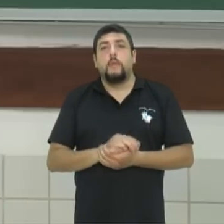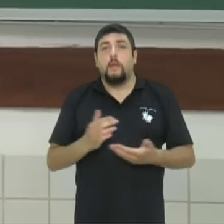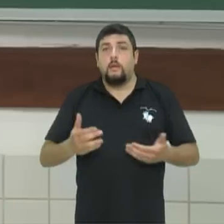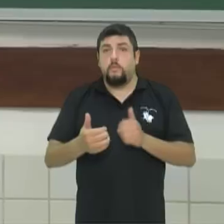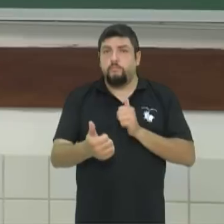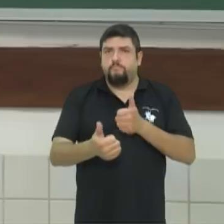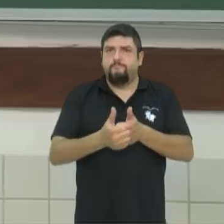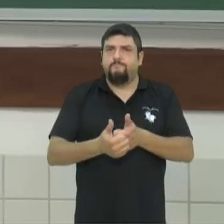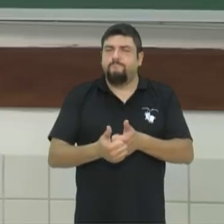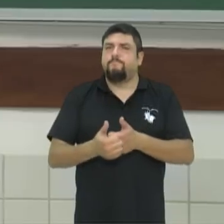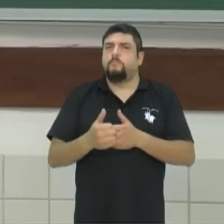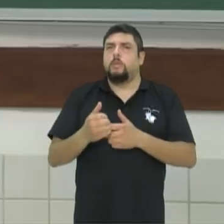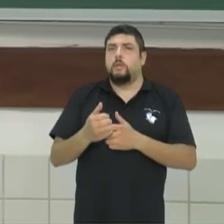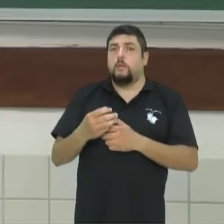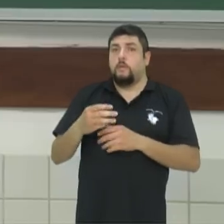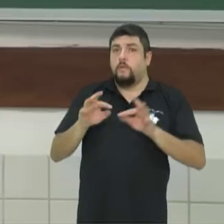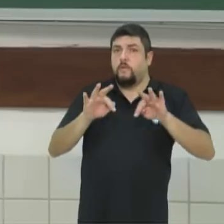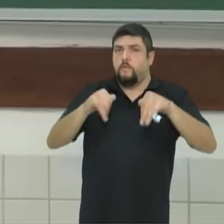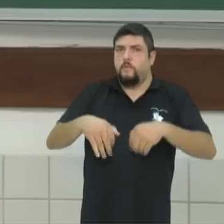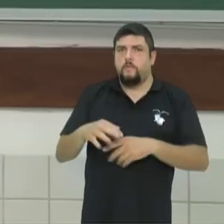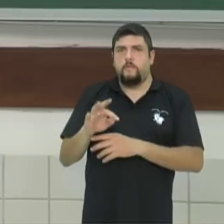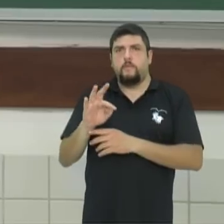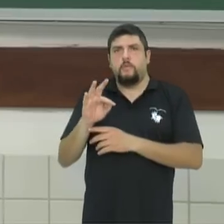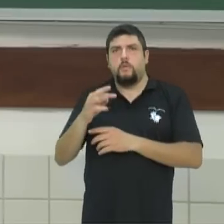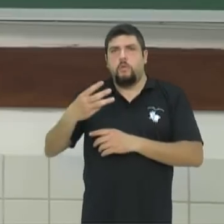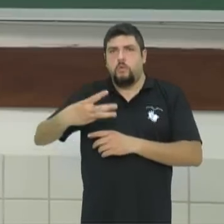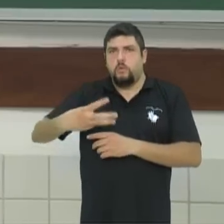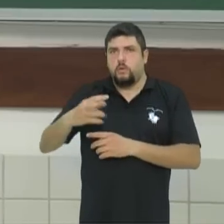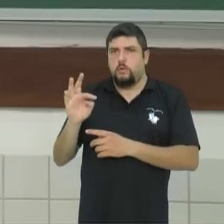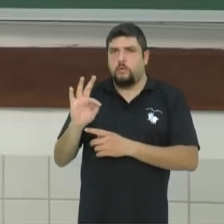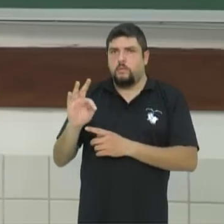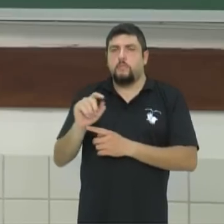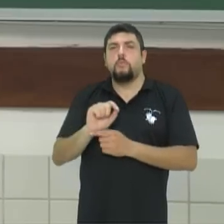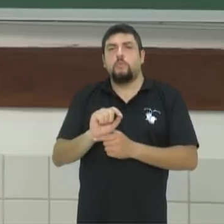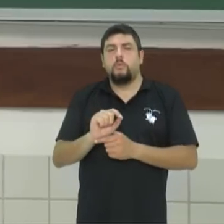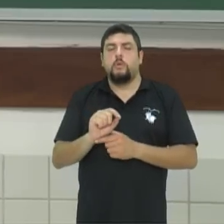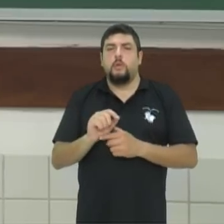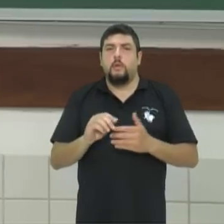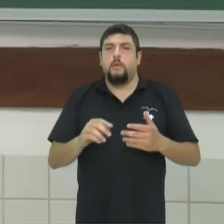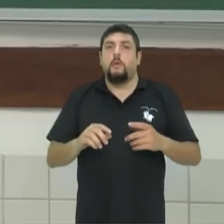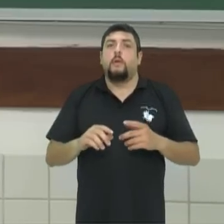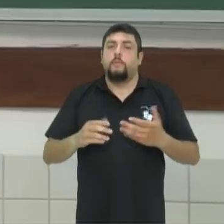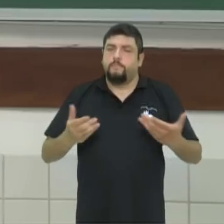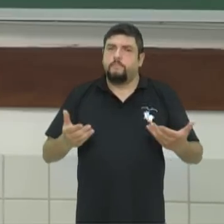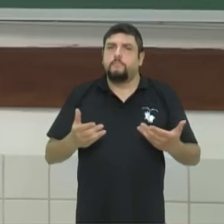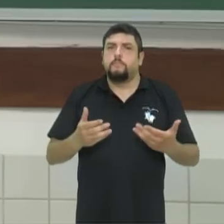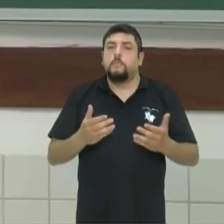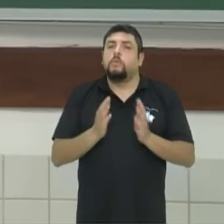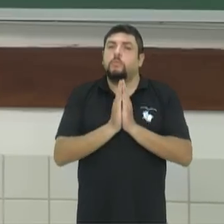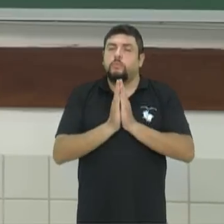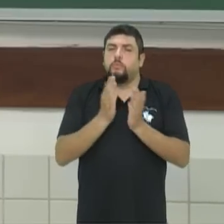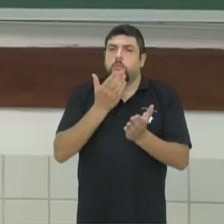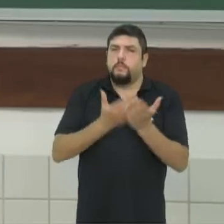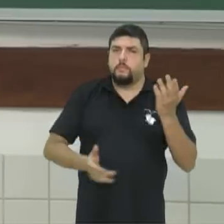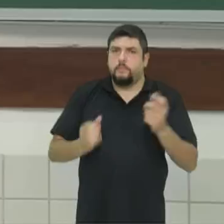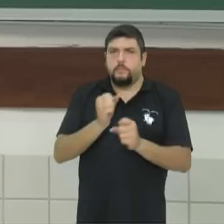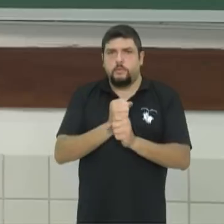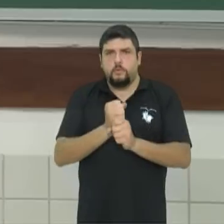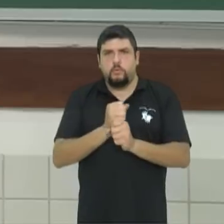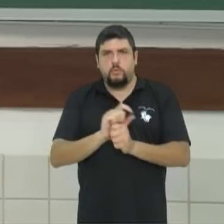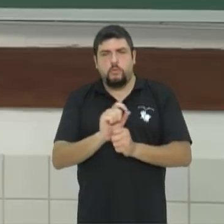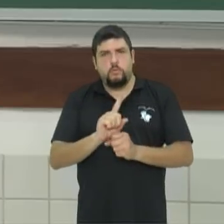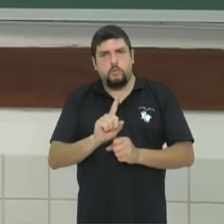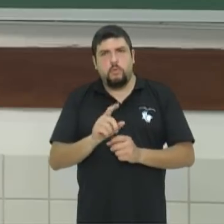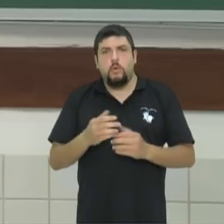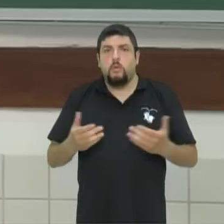perder o ano de bobeira. Né? A gente está vivendo um momento de pandemia e conta com a compreensão de vocês com relação a esse novo modelo de educação que a gente